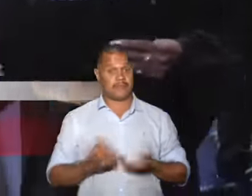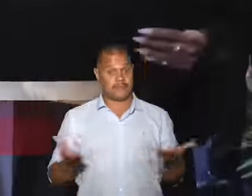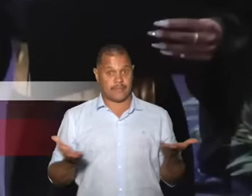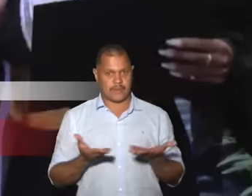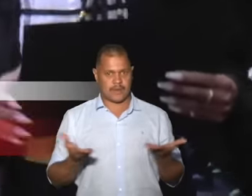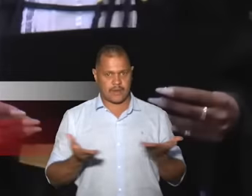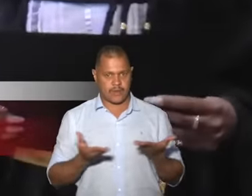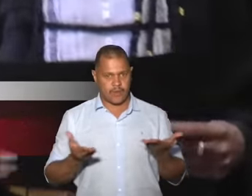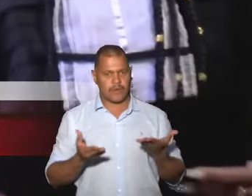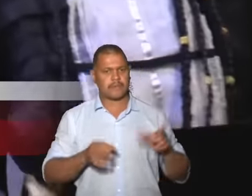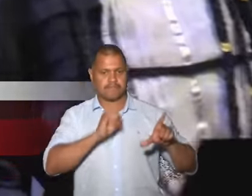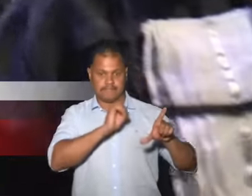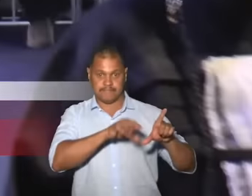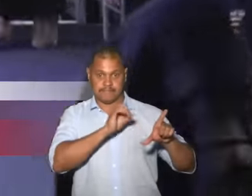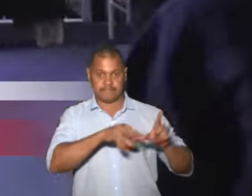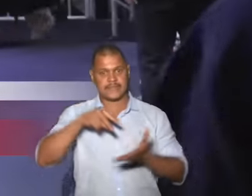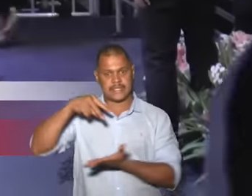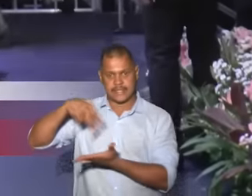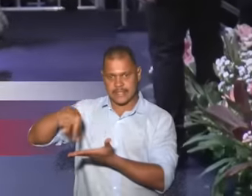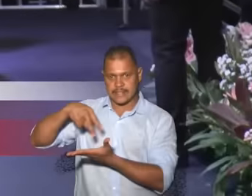Licenciada em Dança.